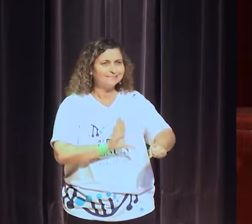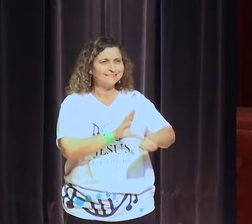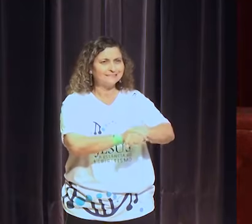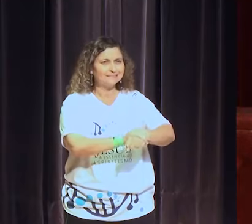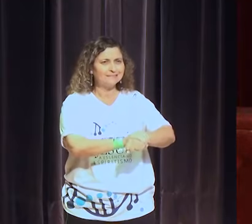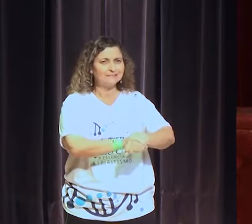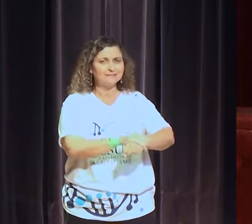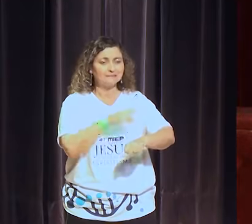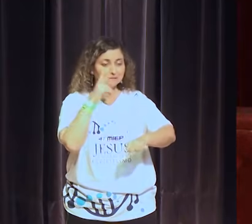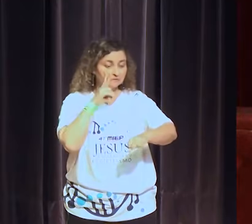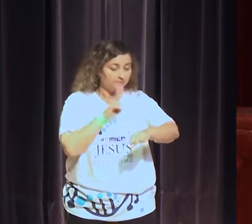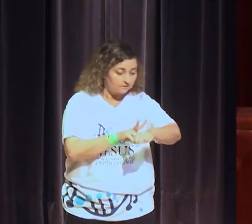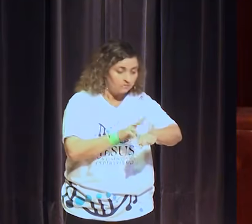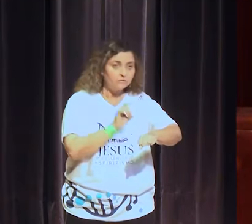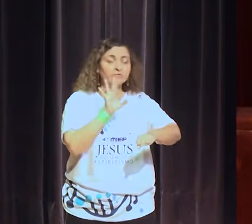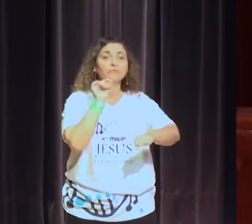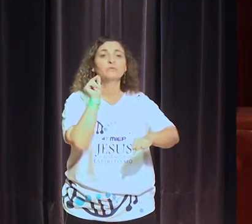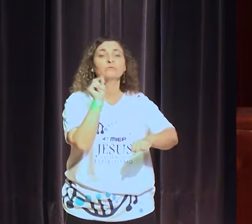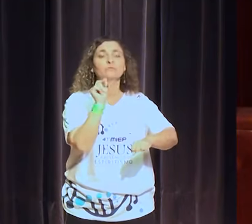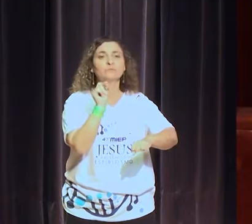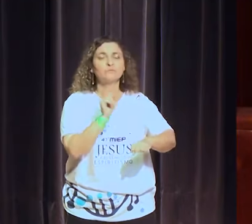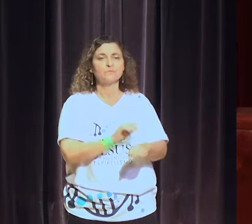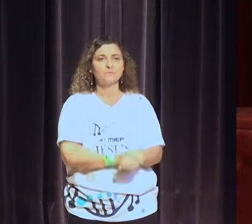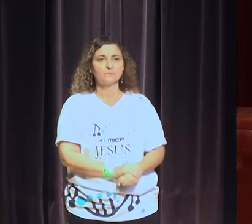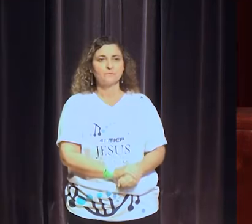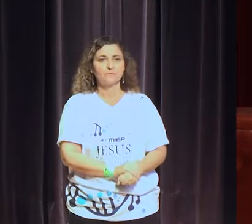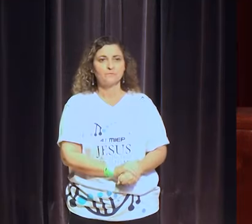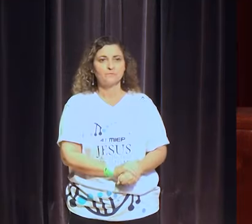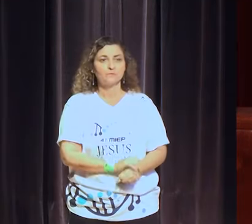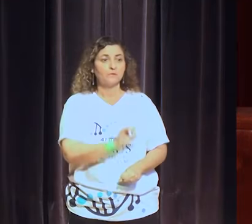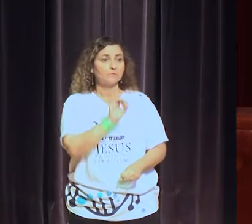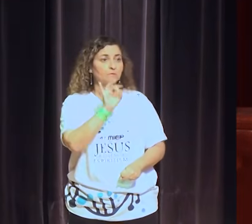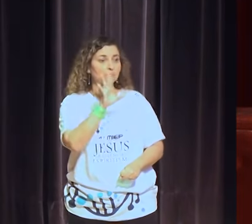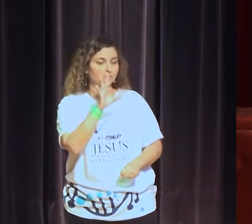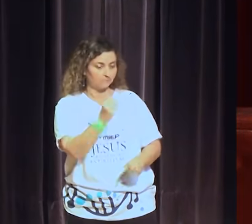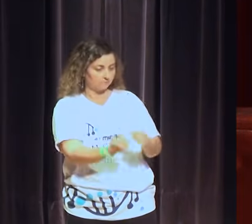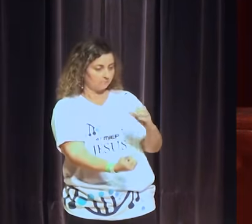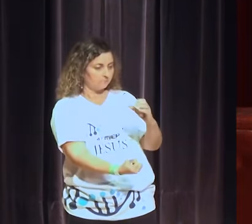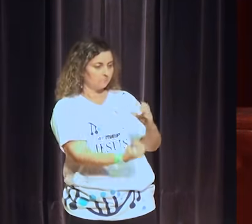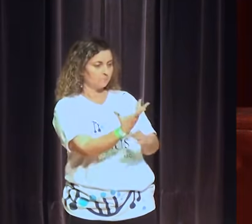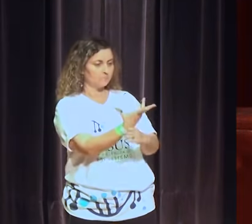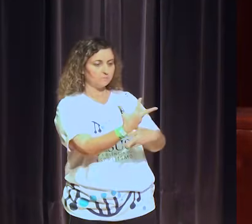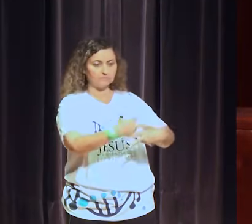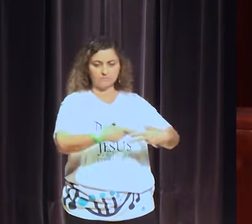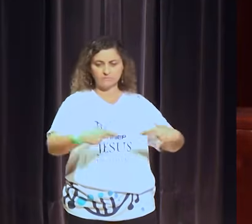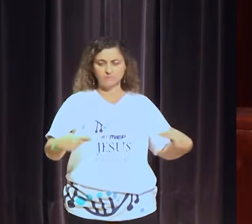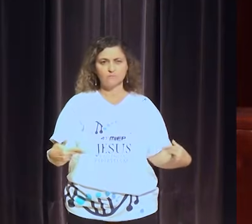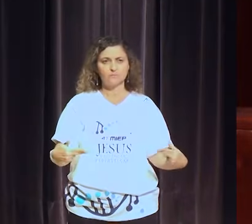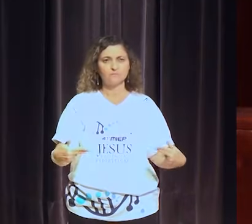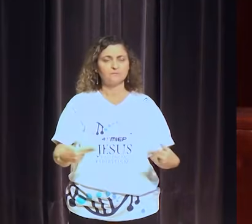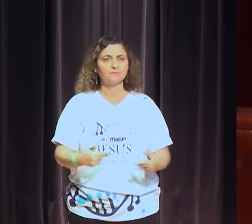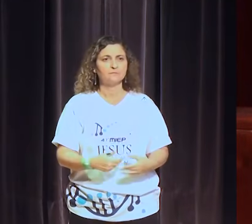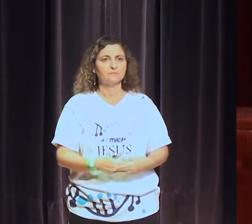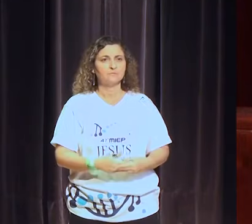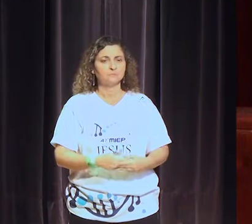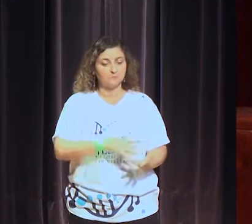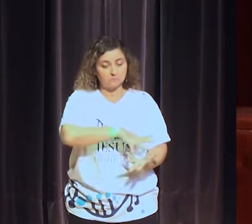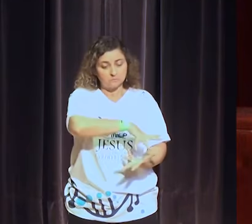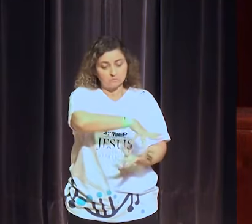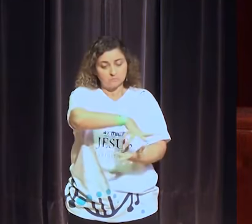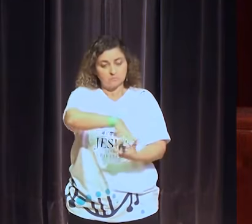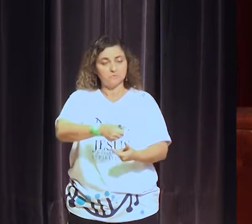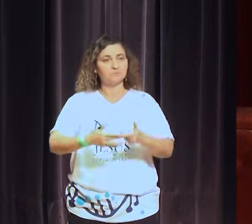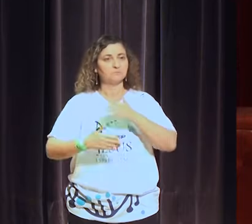o que nós olhamos? O surgimento das coisas no mundo